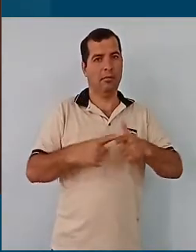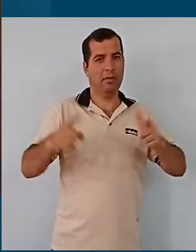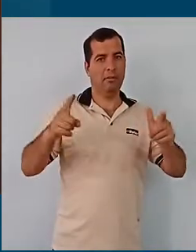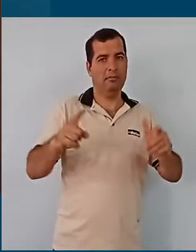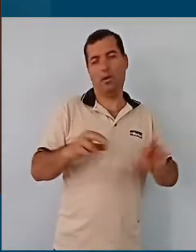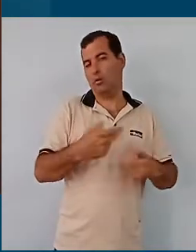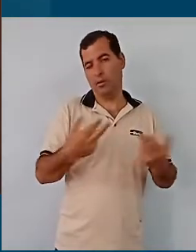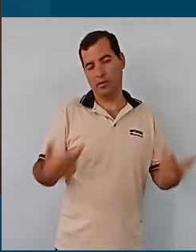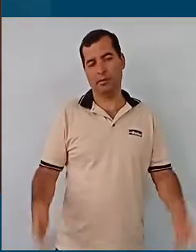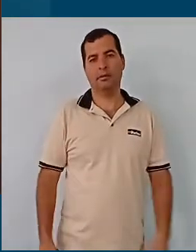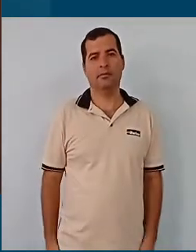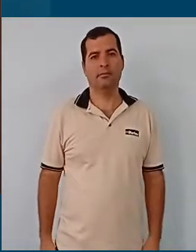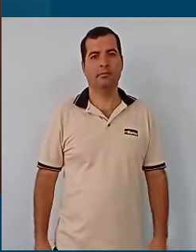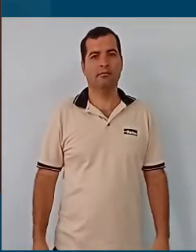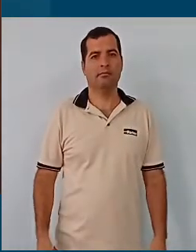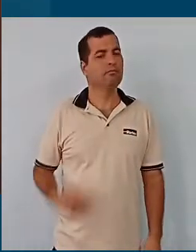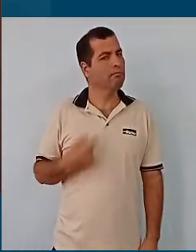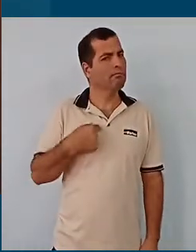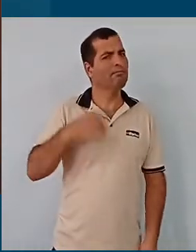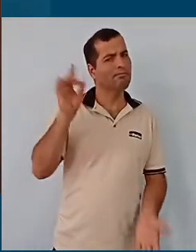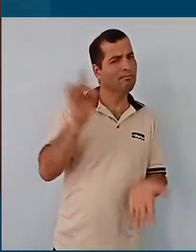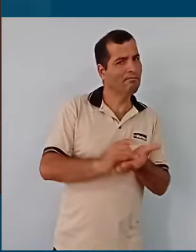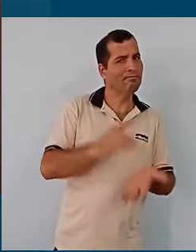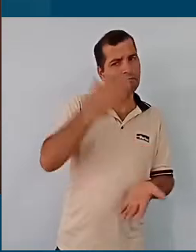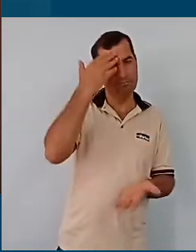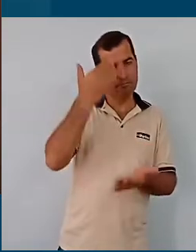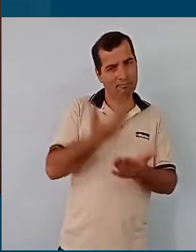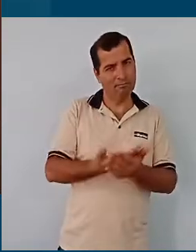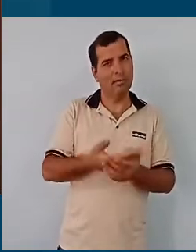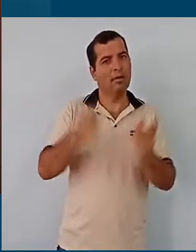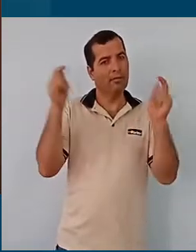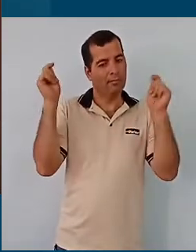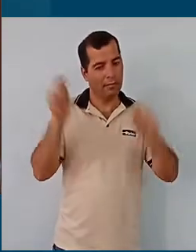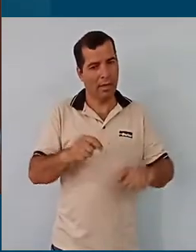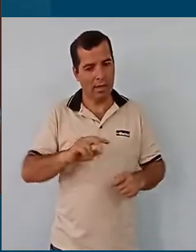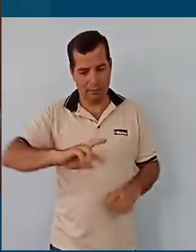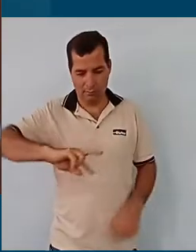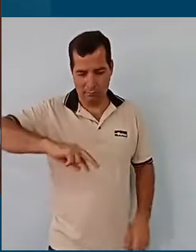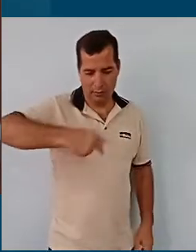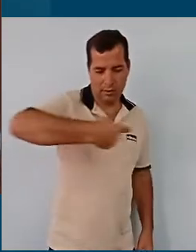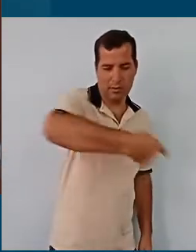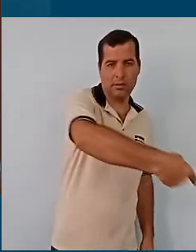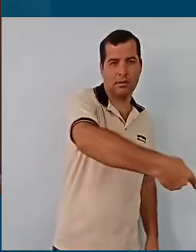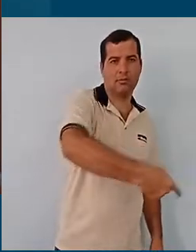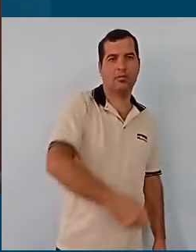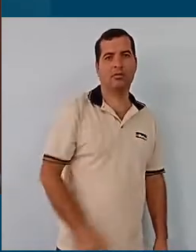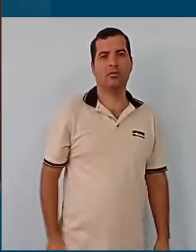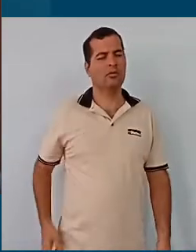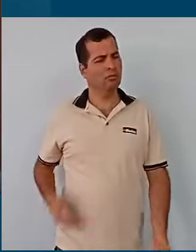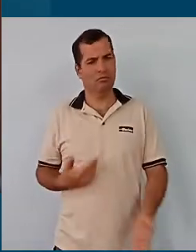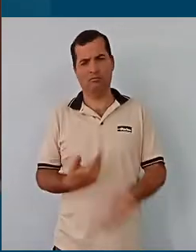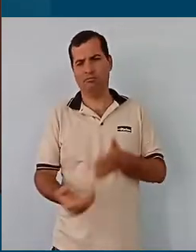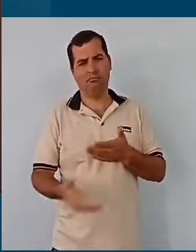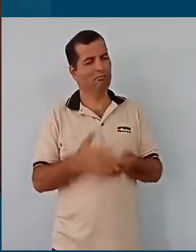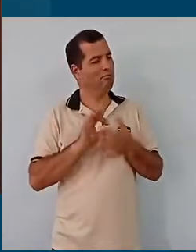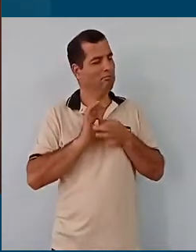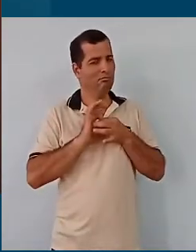na verdade, o que eu acredito mesmo que vai garantir qualquer transição, qualquer integração,